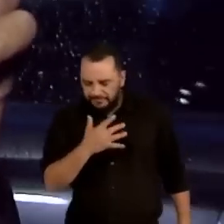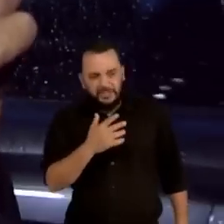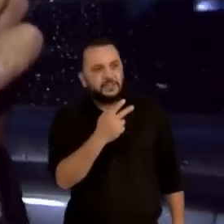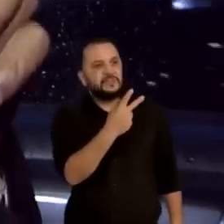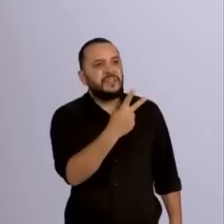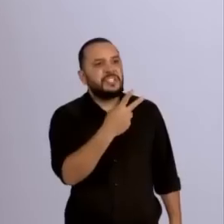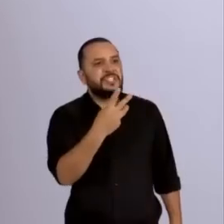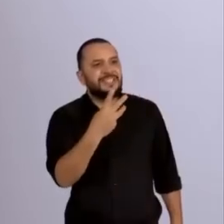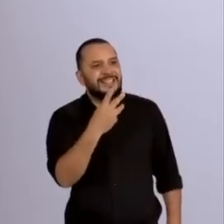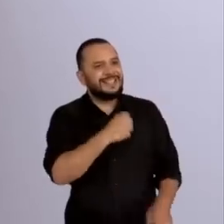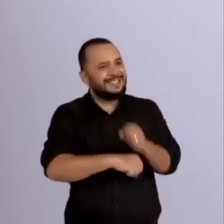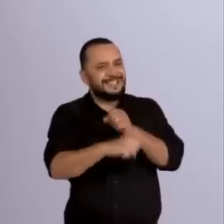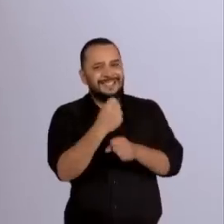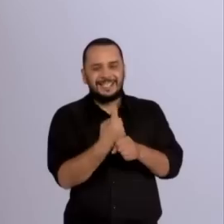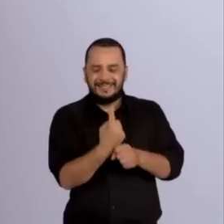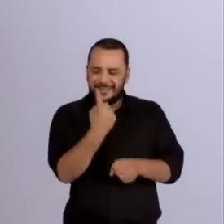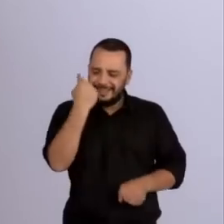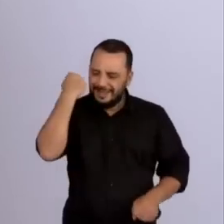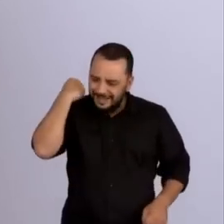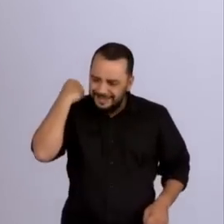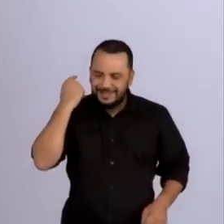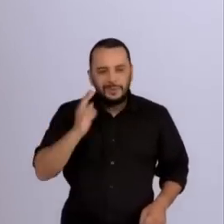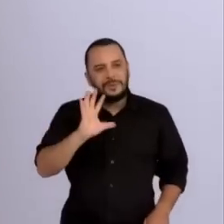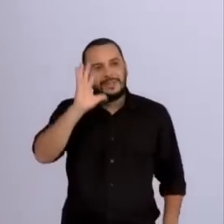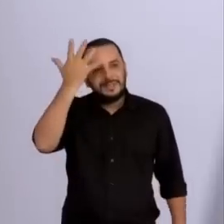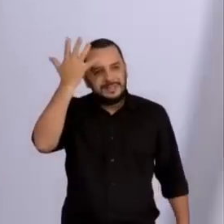23 anos, praticamente 23 anos.